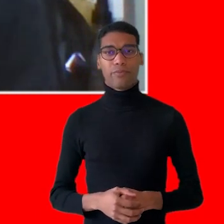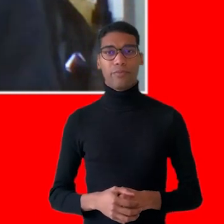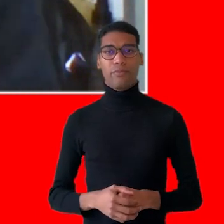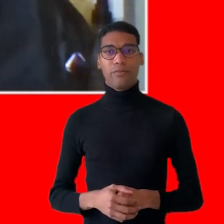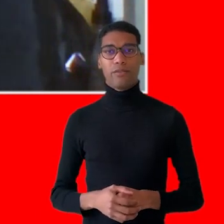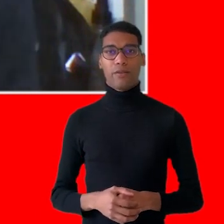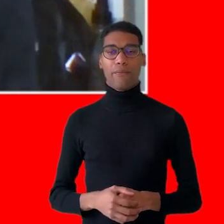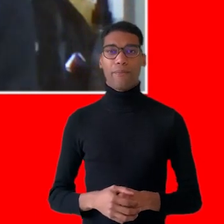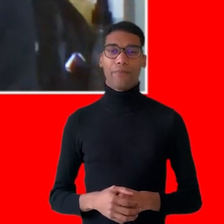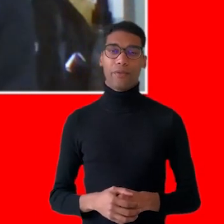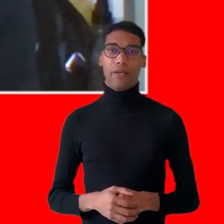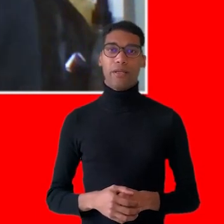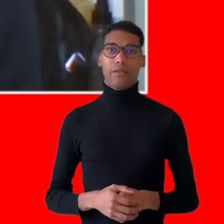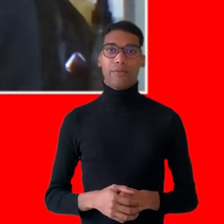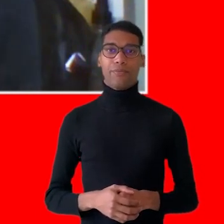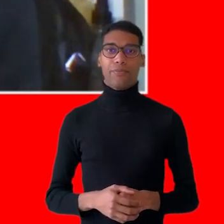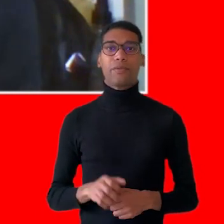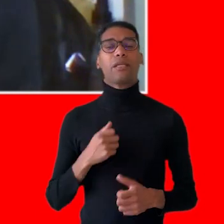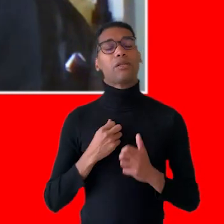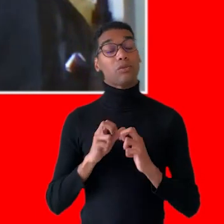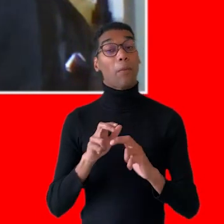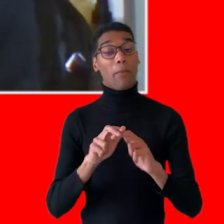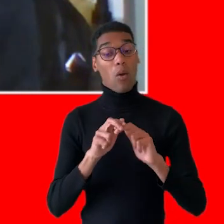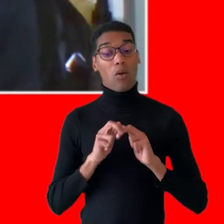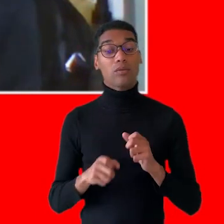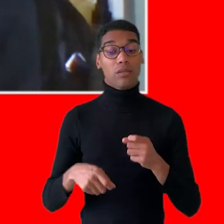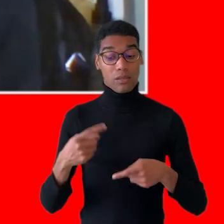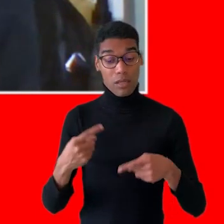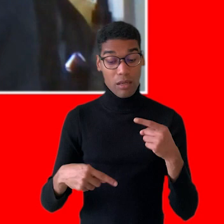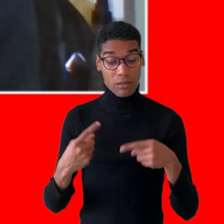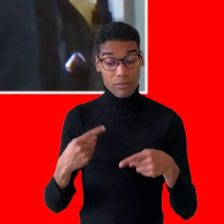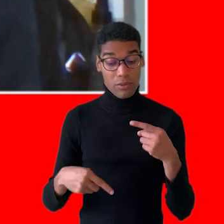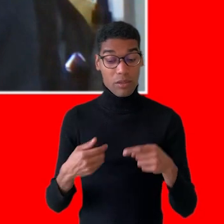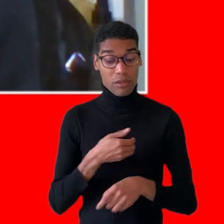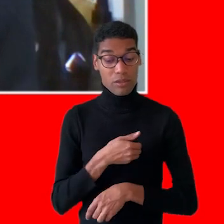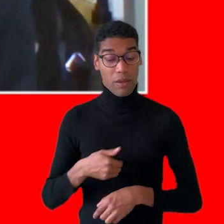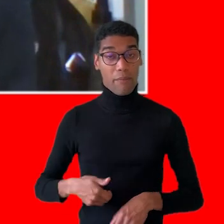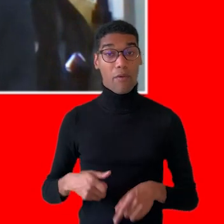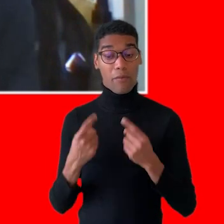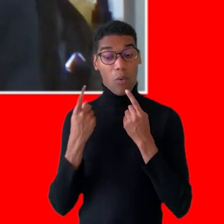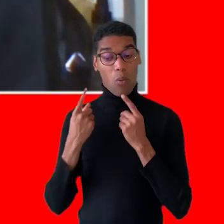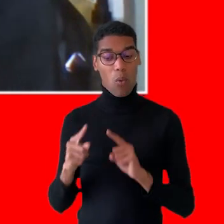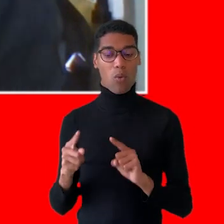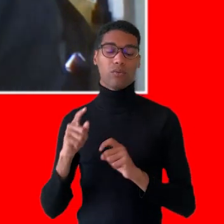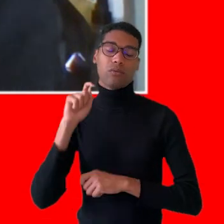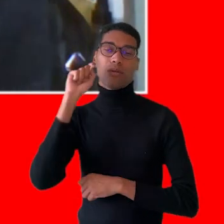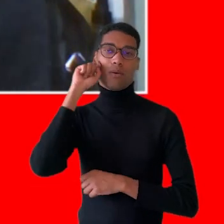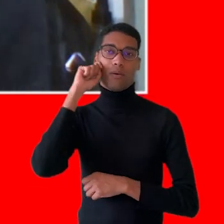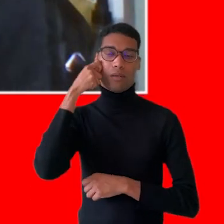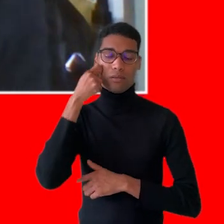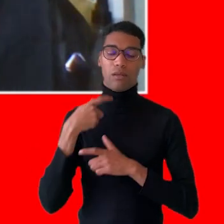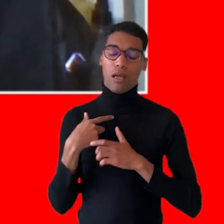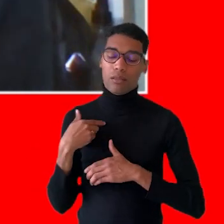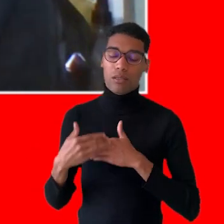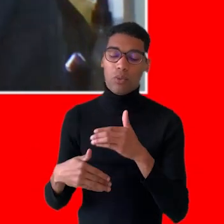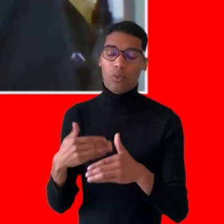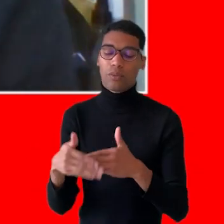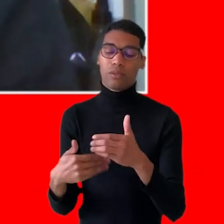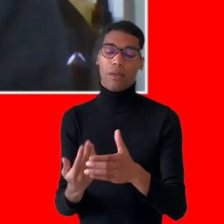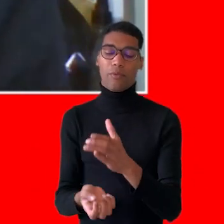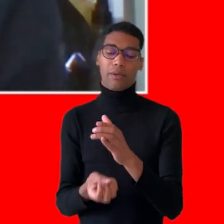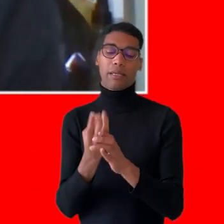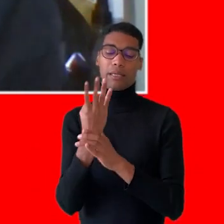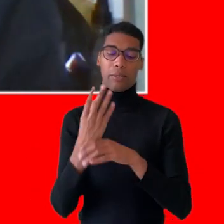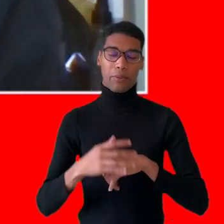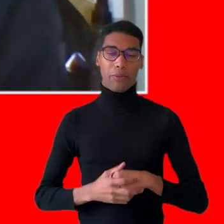Isso por conta das políticas públicas de combate ao racismo que foram sendo